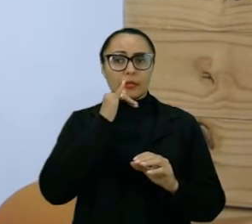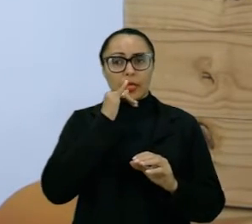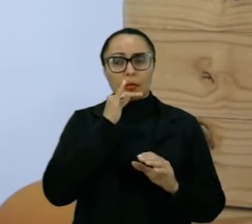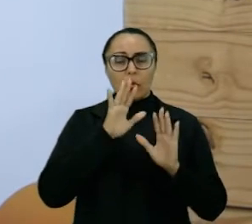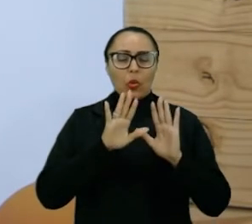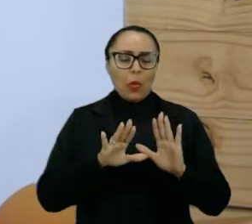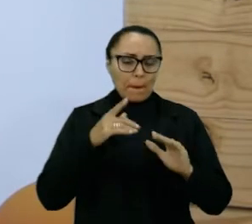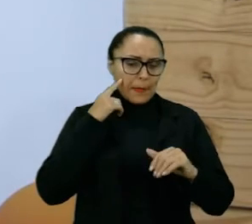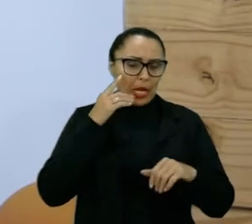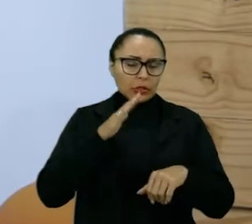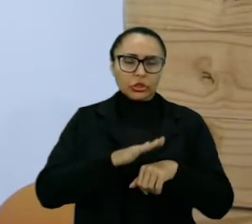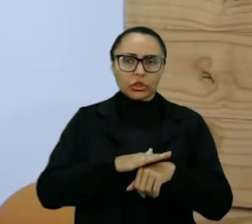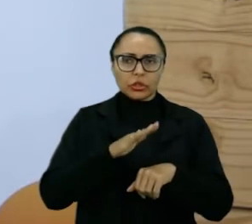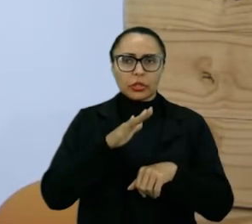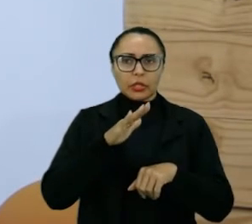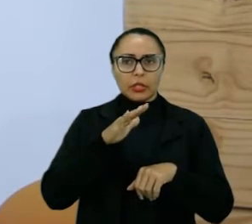mais